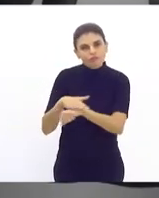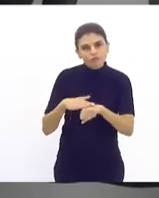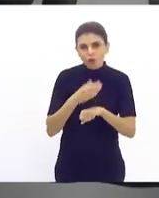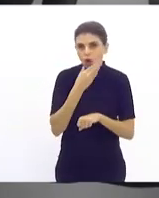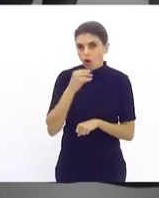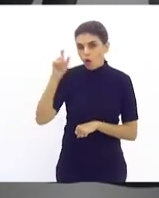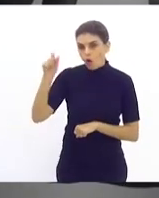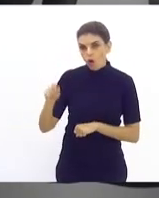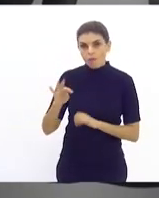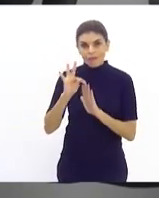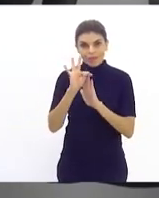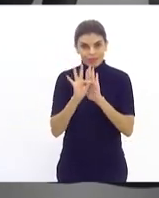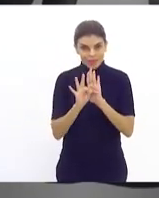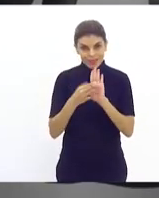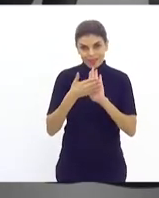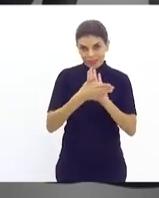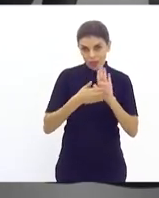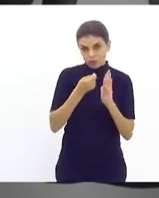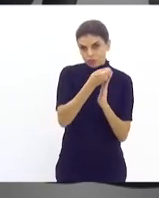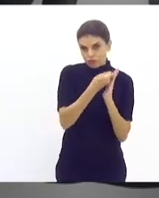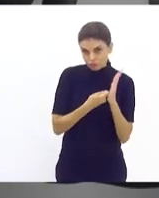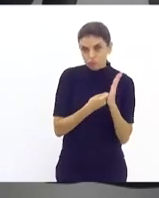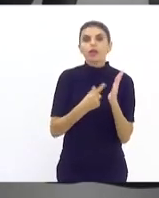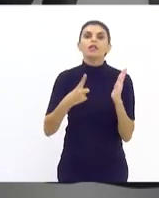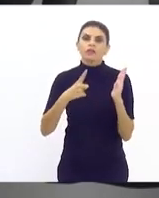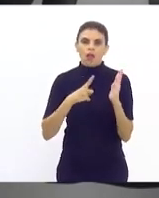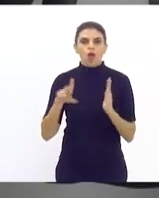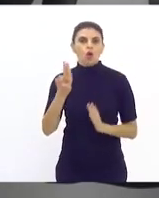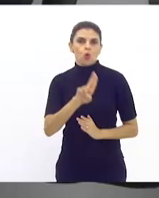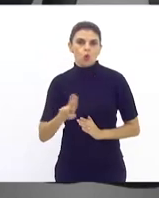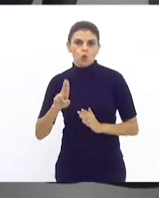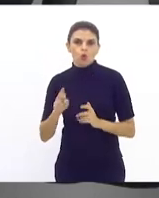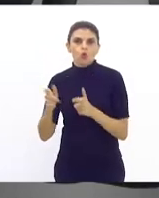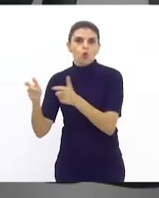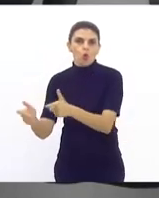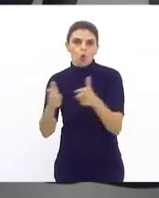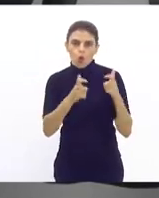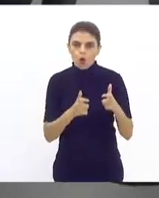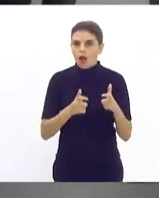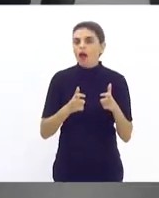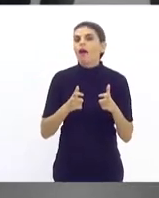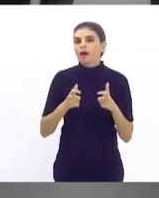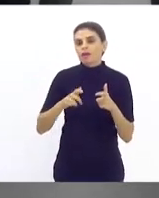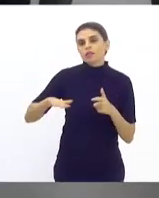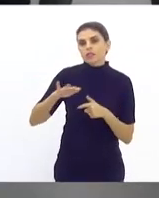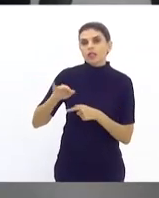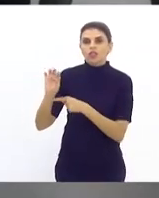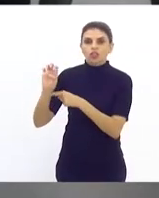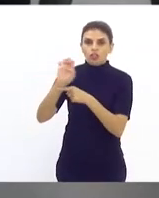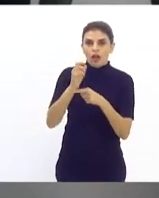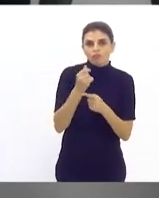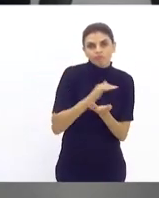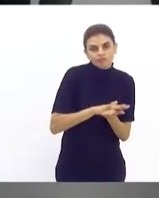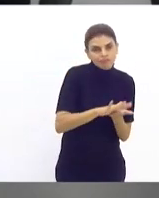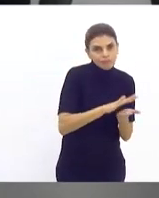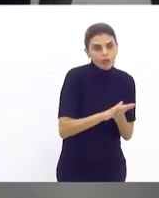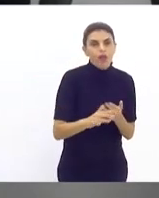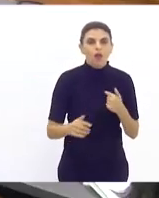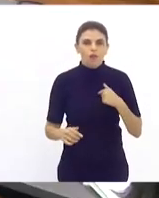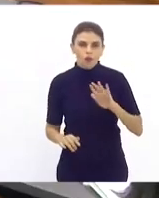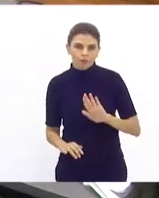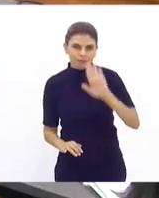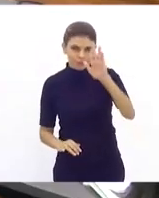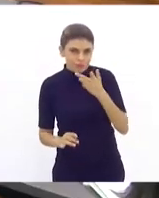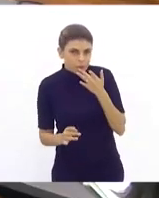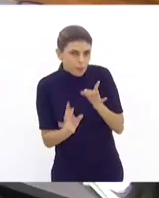relator, a gente tinha delimitado os imóveis estaduais e o apontamento da fonte de custeio como o acordo... Vou fazer um encaminhamento aqui, se Vossa